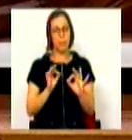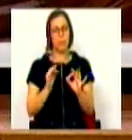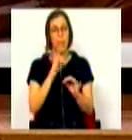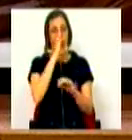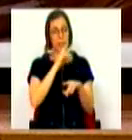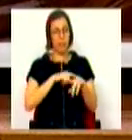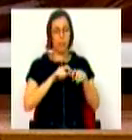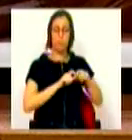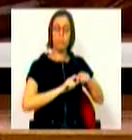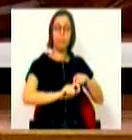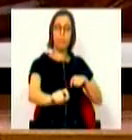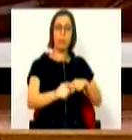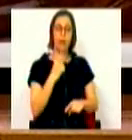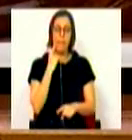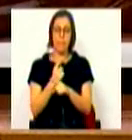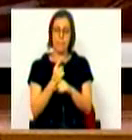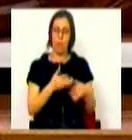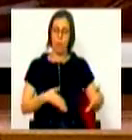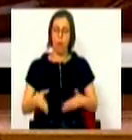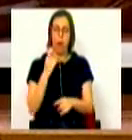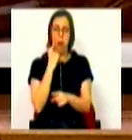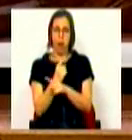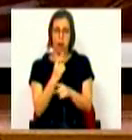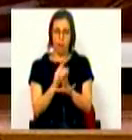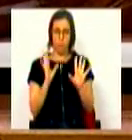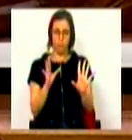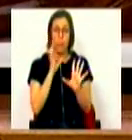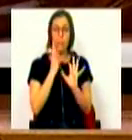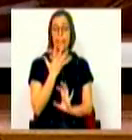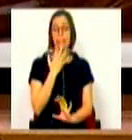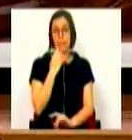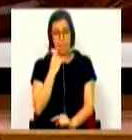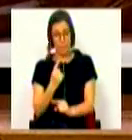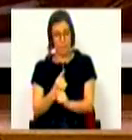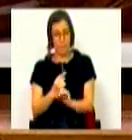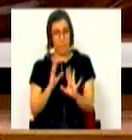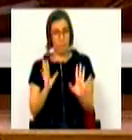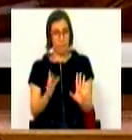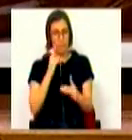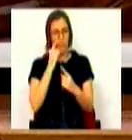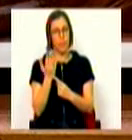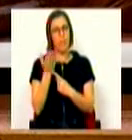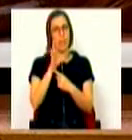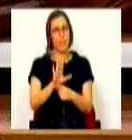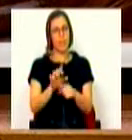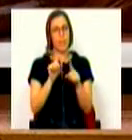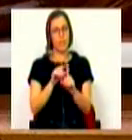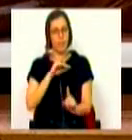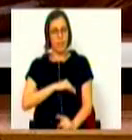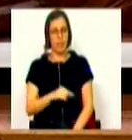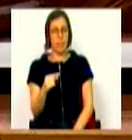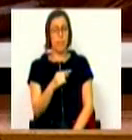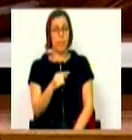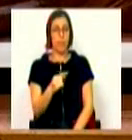desta legislatura com a mesma orientação e os mesmos cuidados. São os exemplos dos aumentos do salário